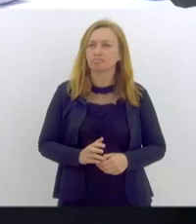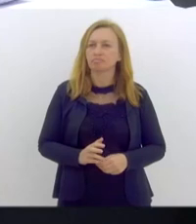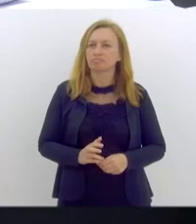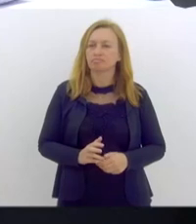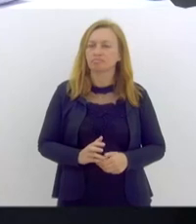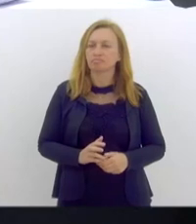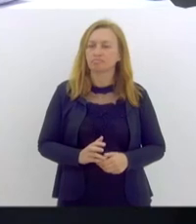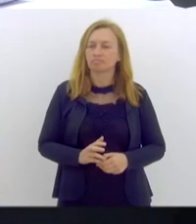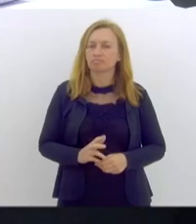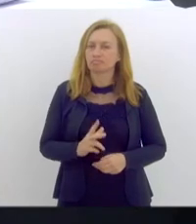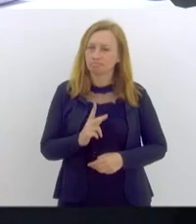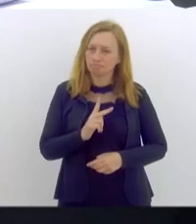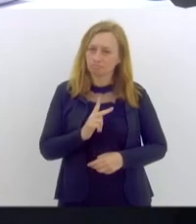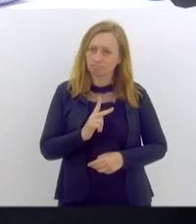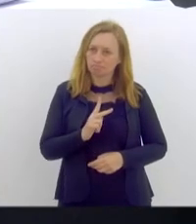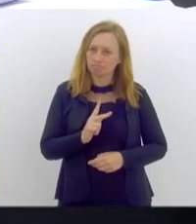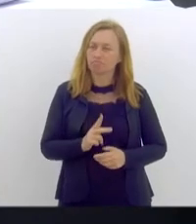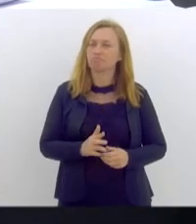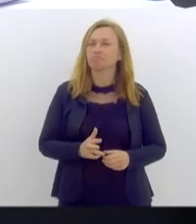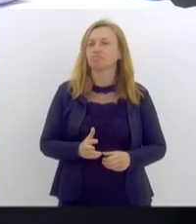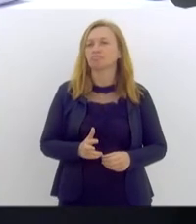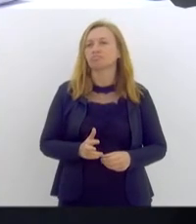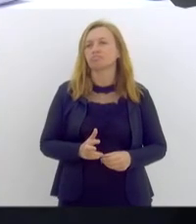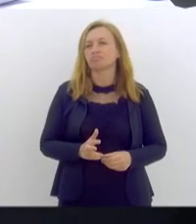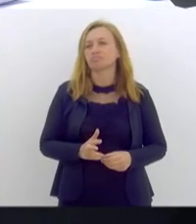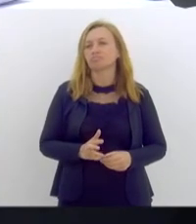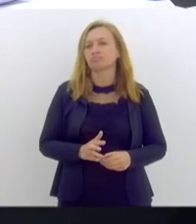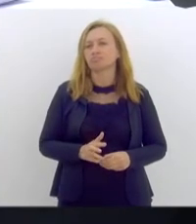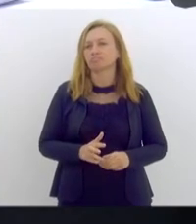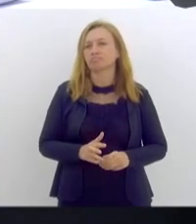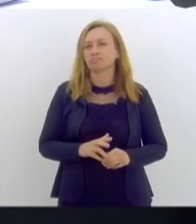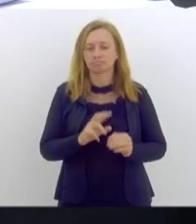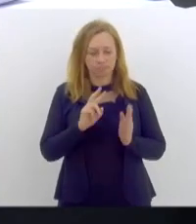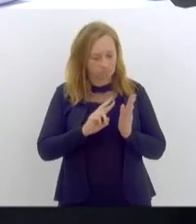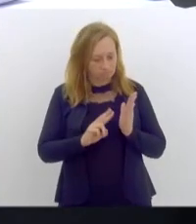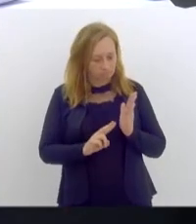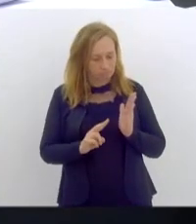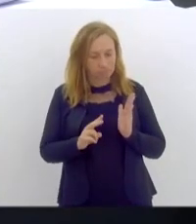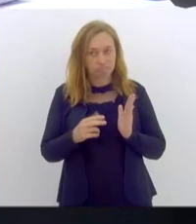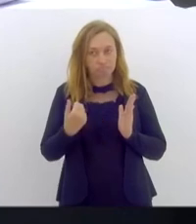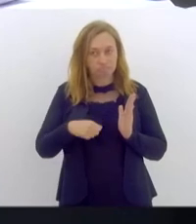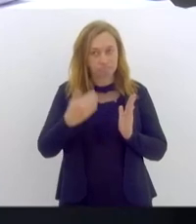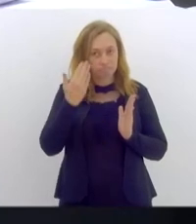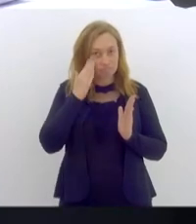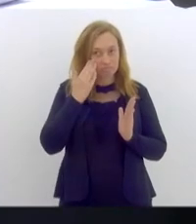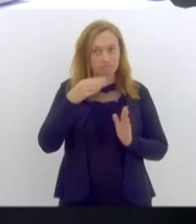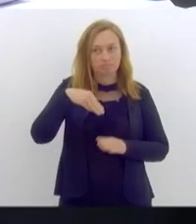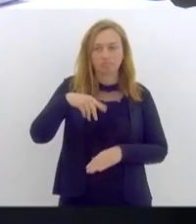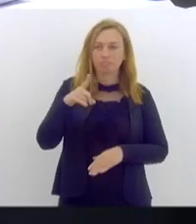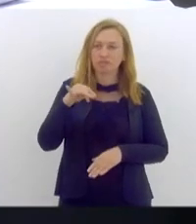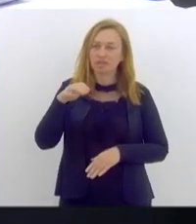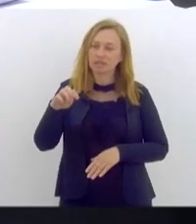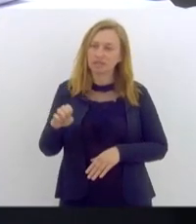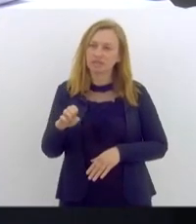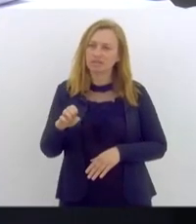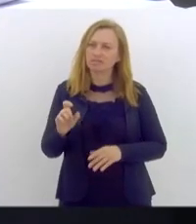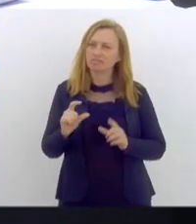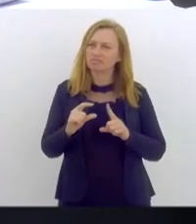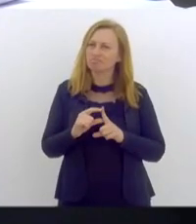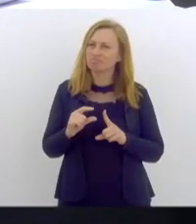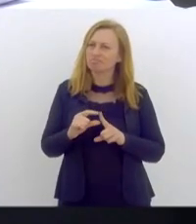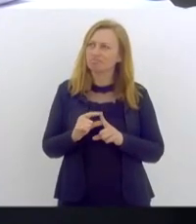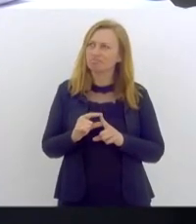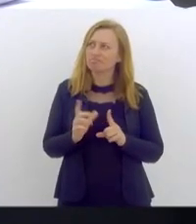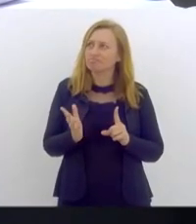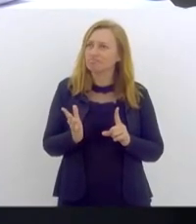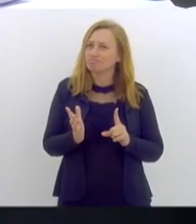Eu particularmente quando eu leio eu quero entender o que eu tô não é porque modalidade é uma palavra bastante